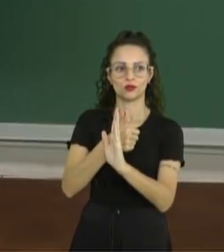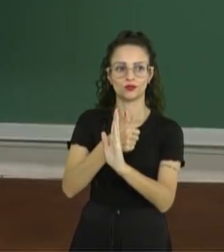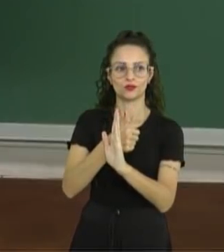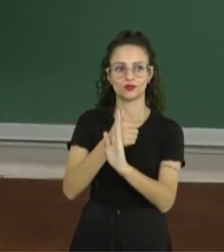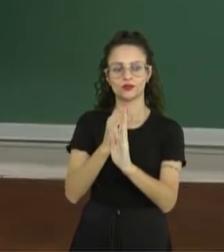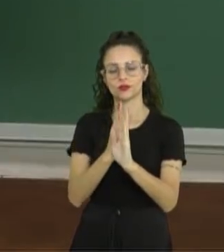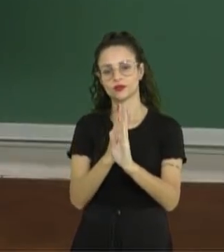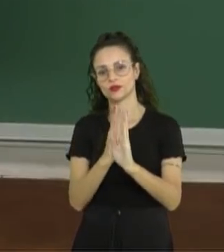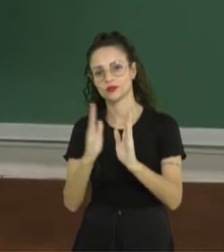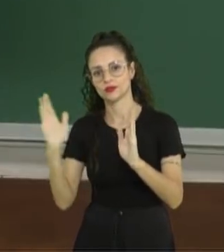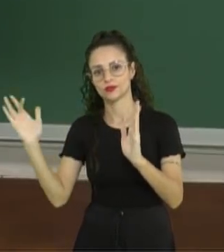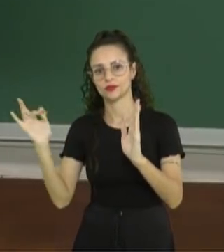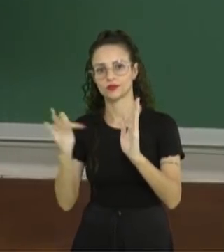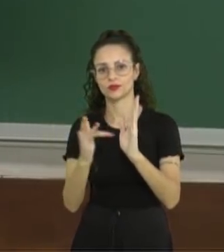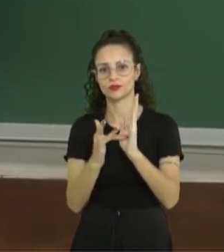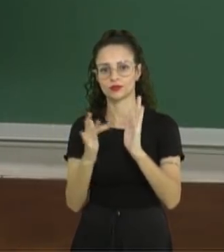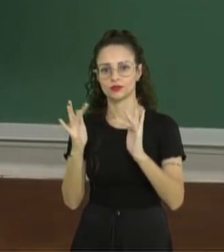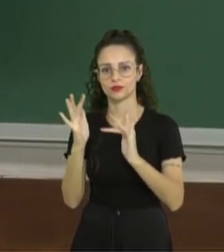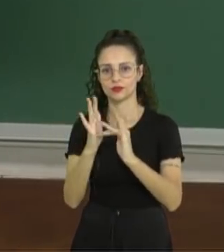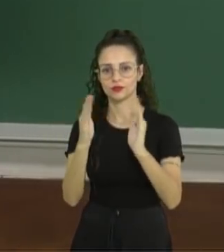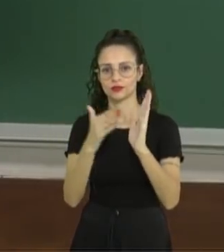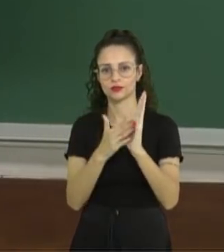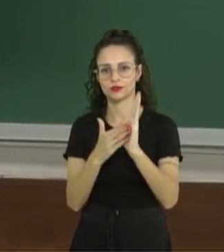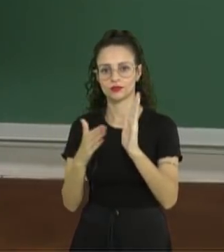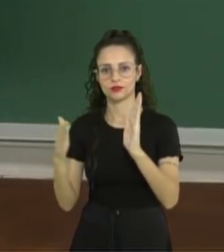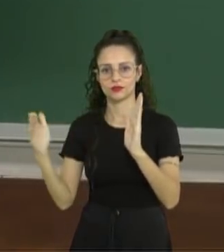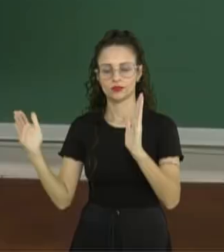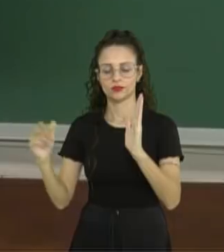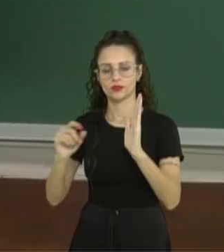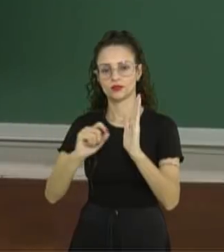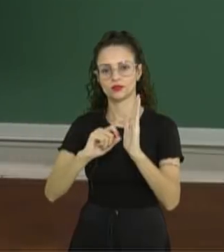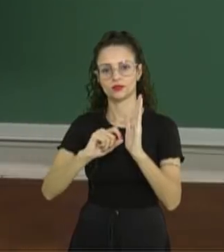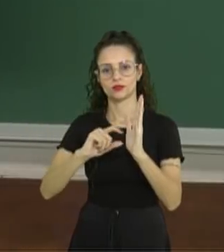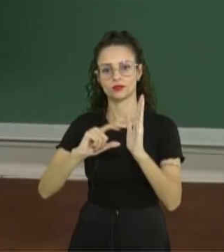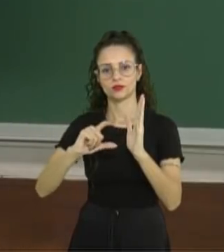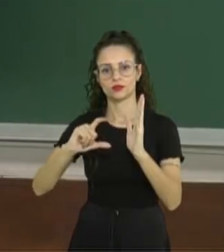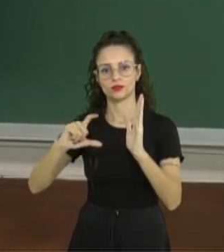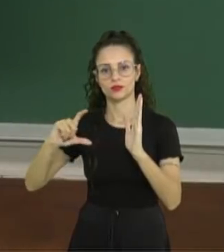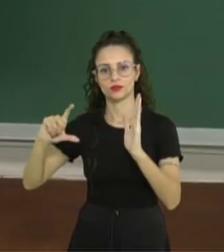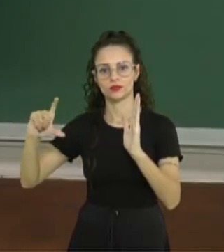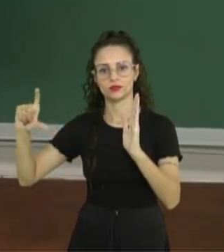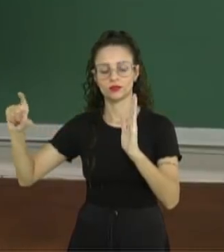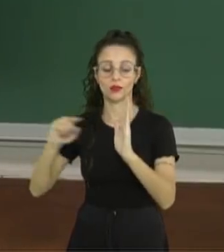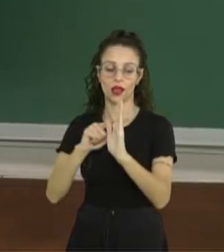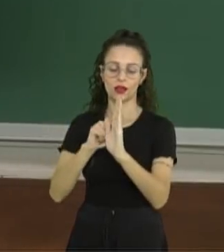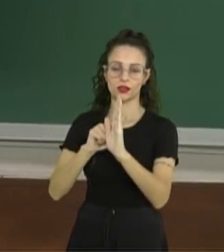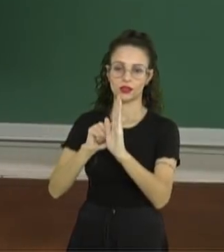Ano depois de Cristo, anos contados de forma crescente. Antes de Cristo,